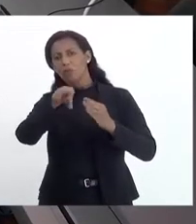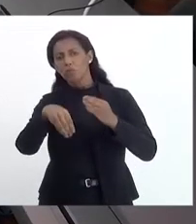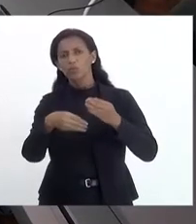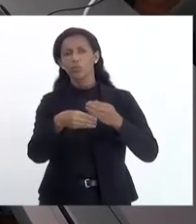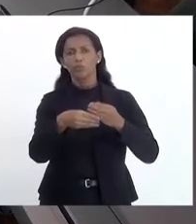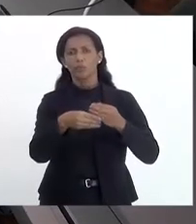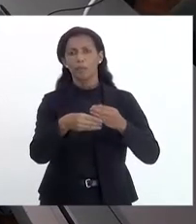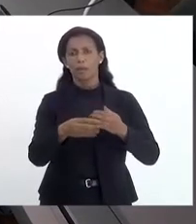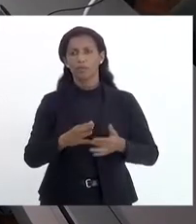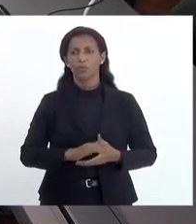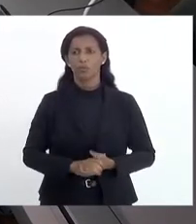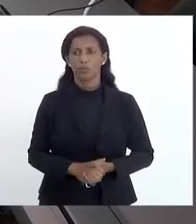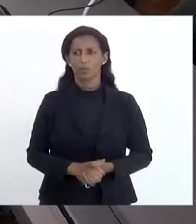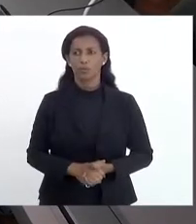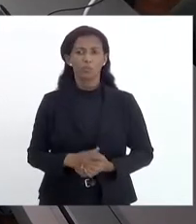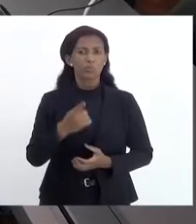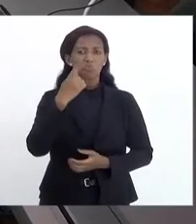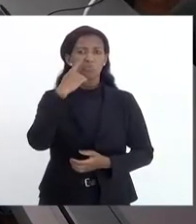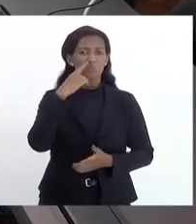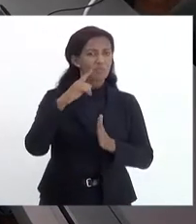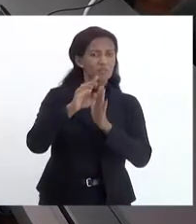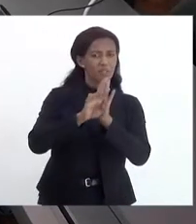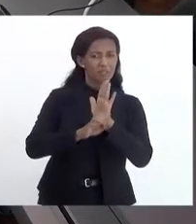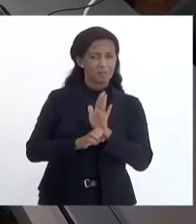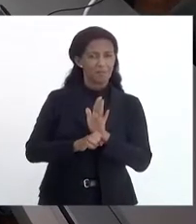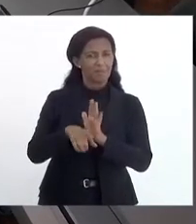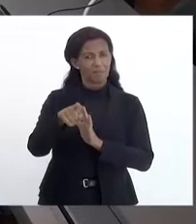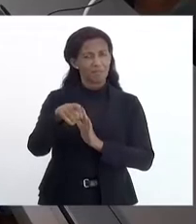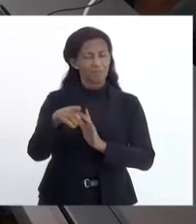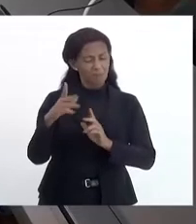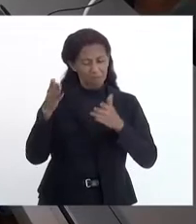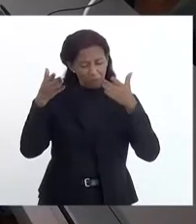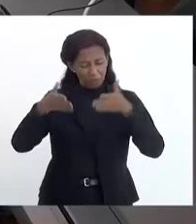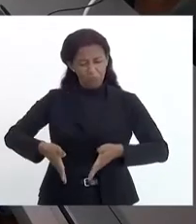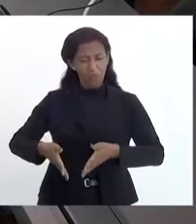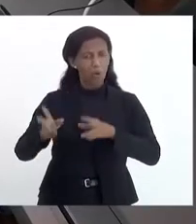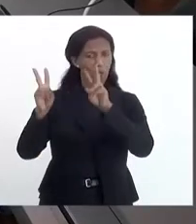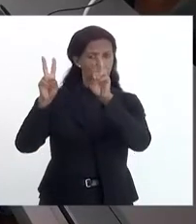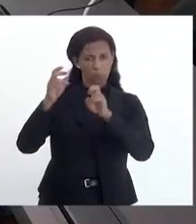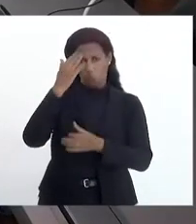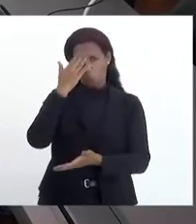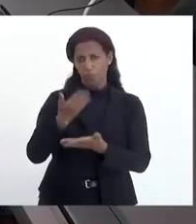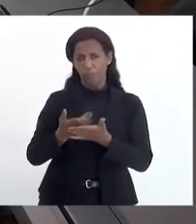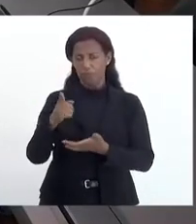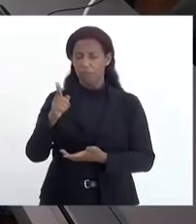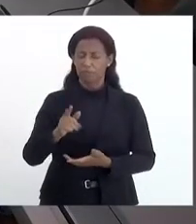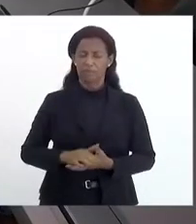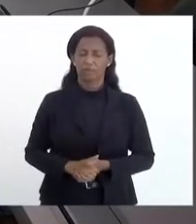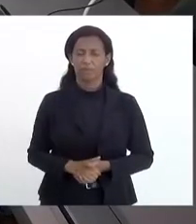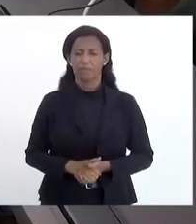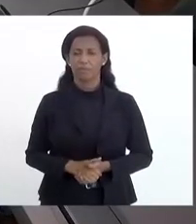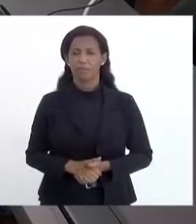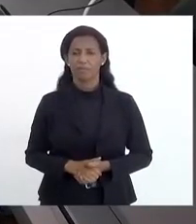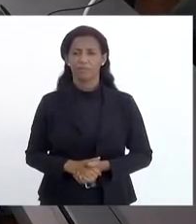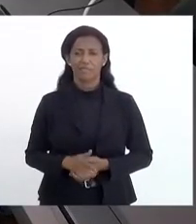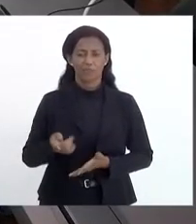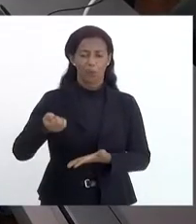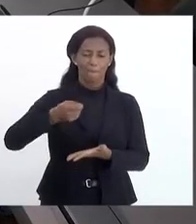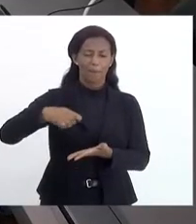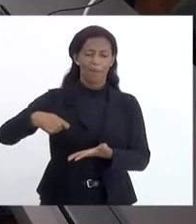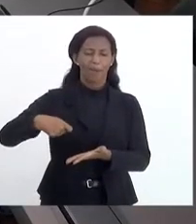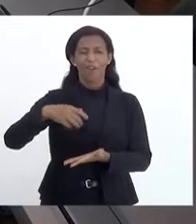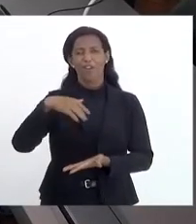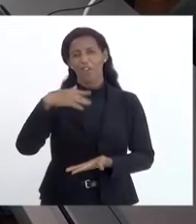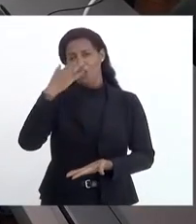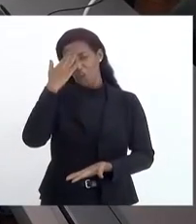as emendas que foram. Porque o senhor também é dedicado a esse tema, eu confio na sua. Valeu. Na sua caneta, independente